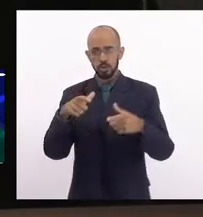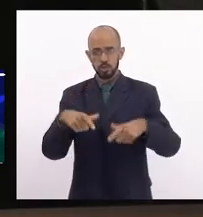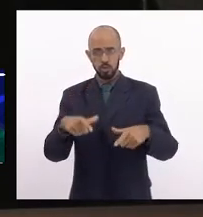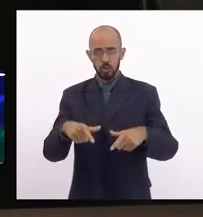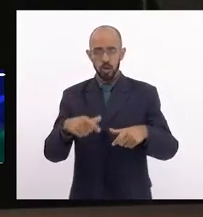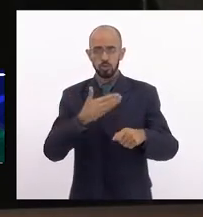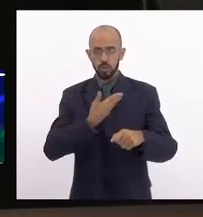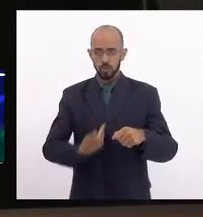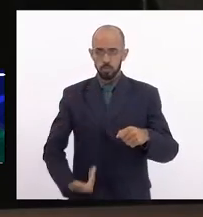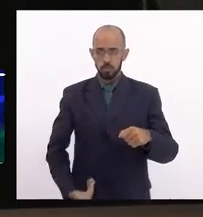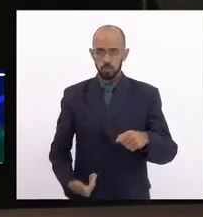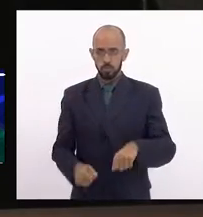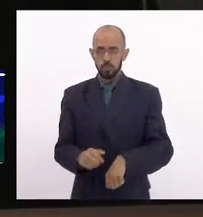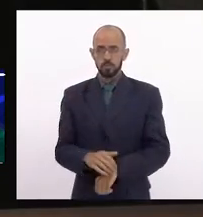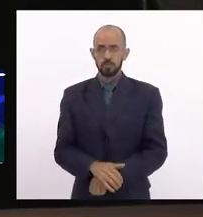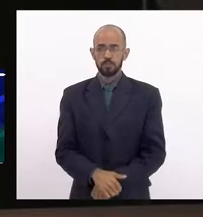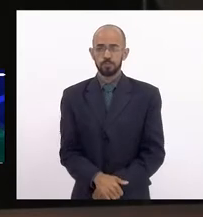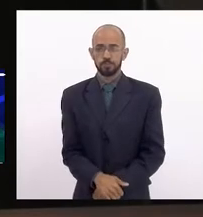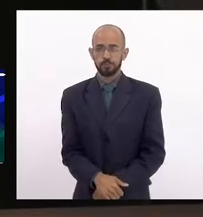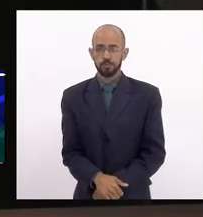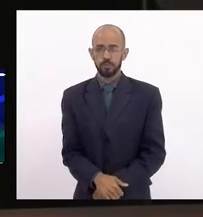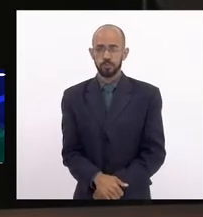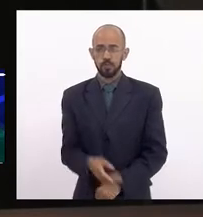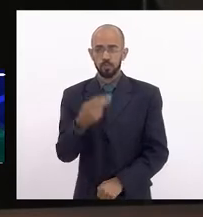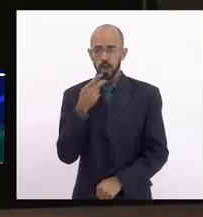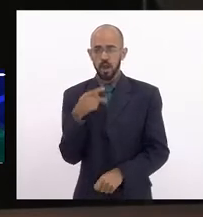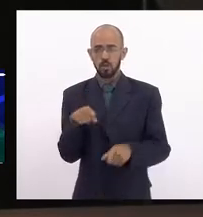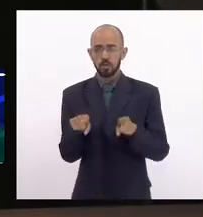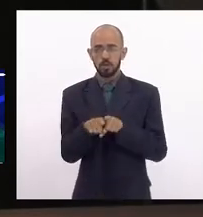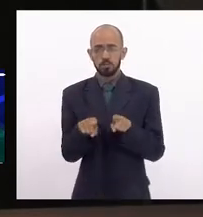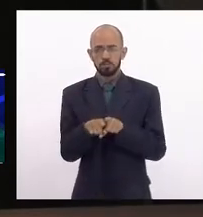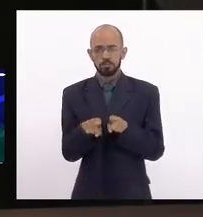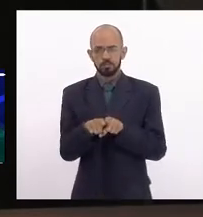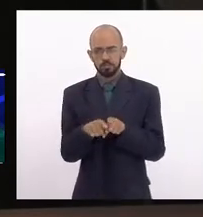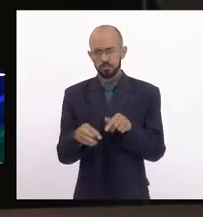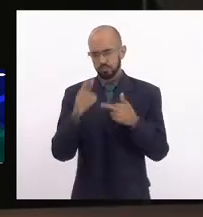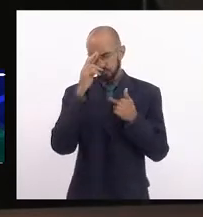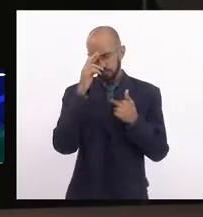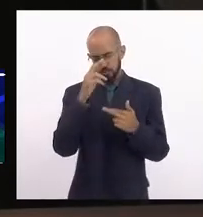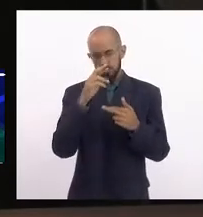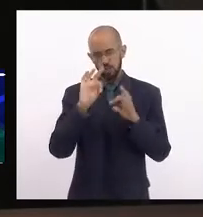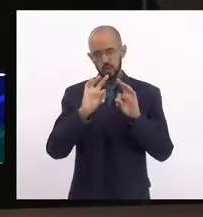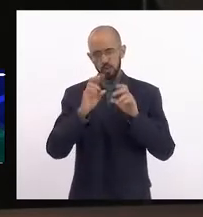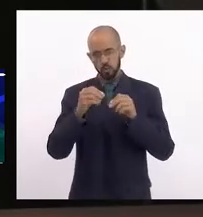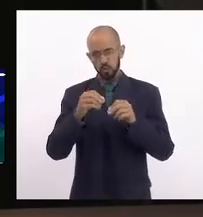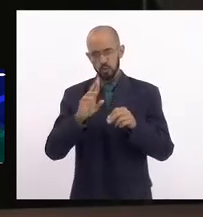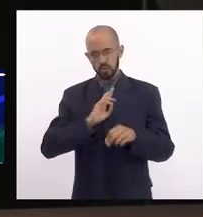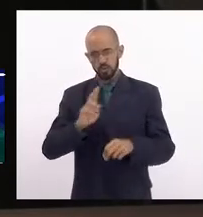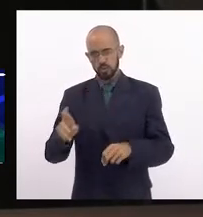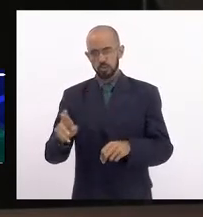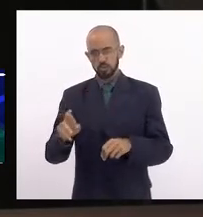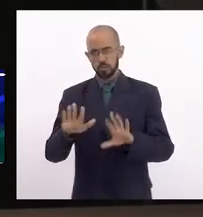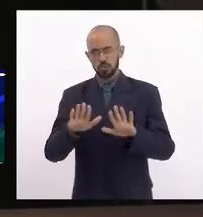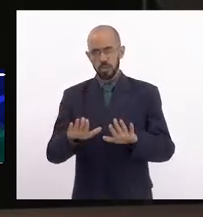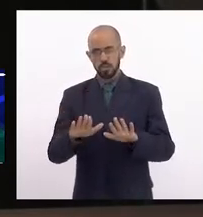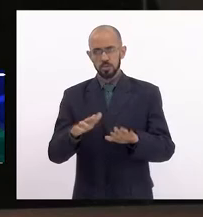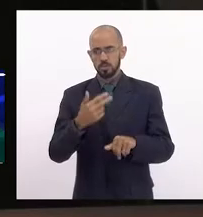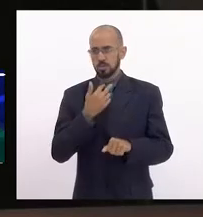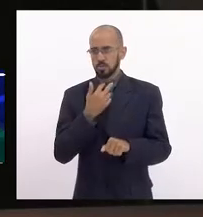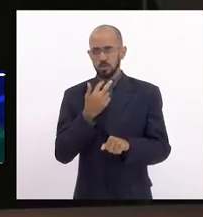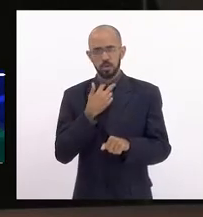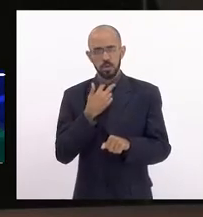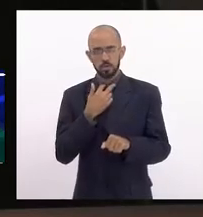começo dizer eu falo também que a liberdade o respeito a todas as religiões mas não